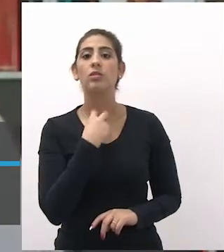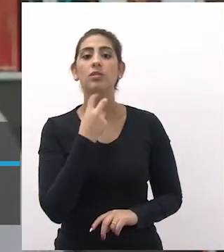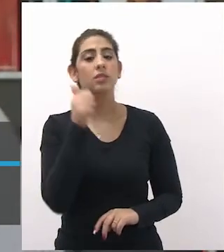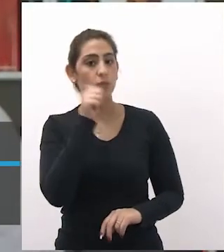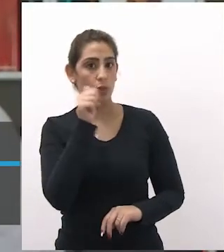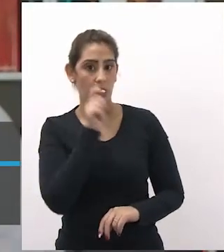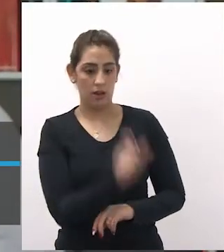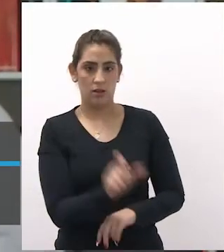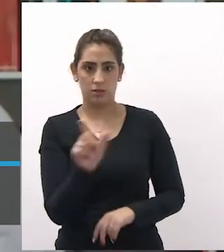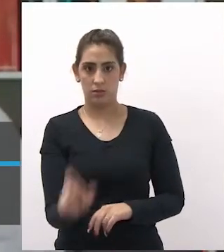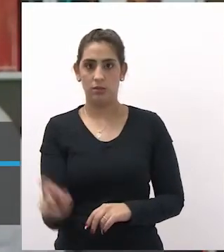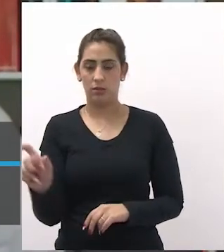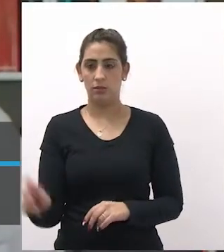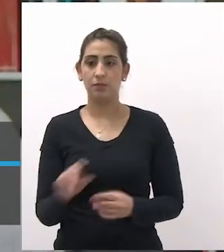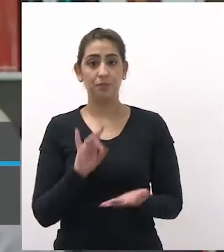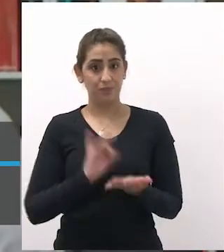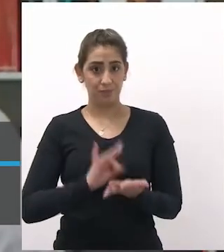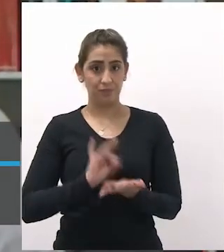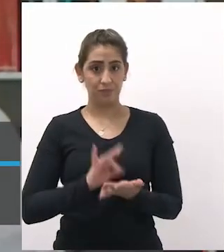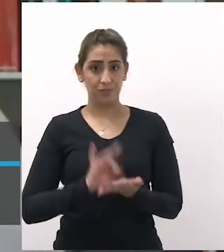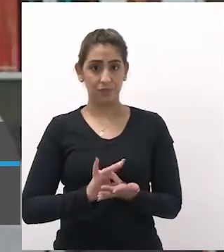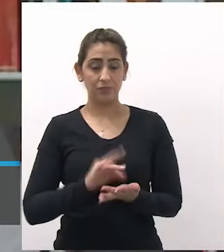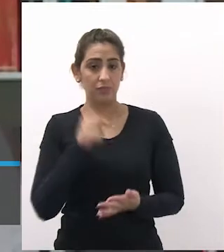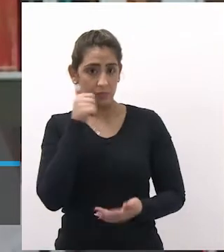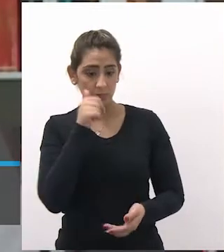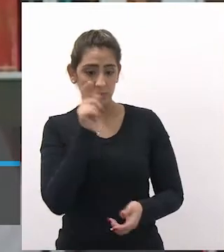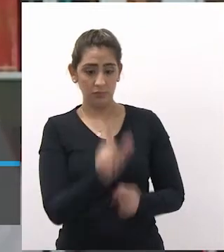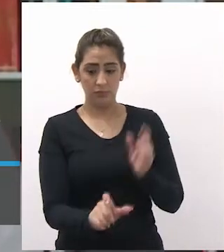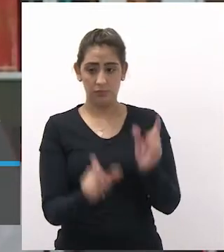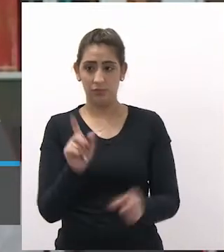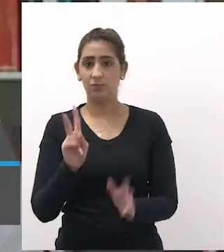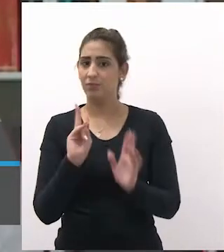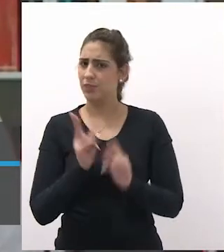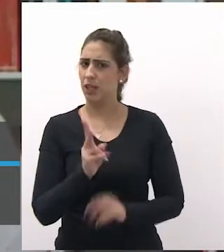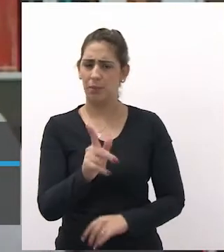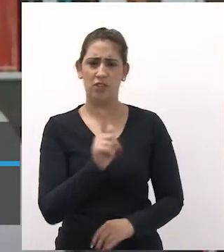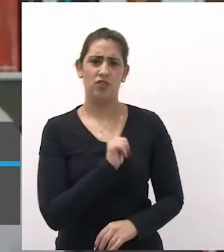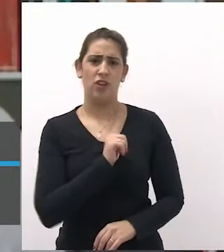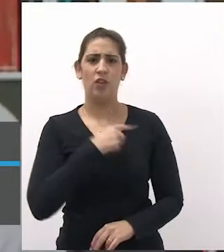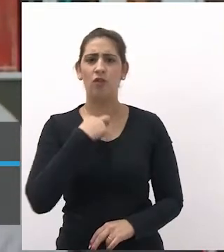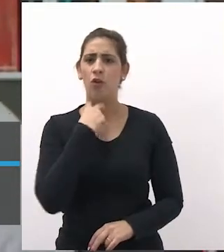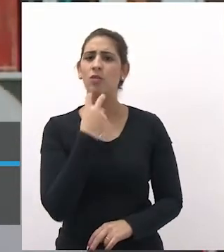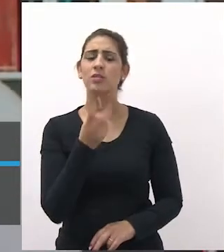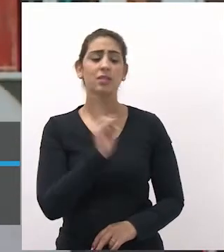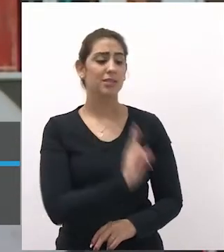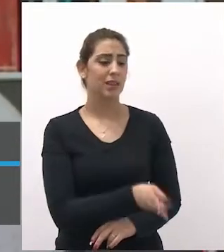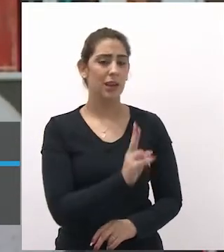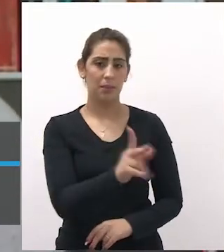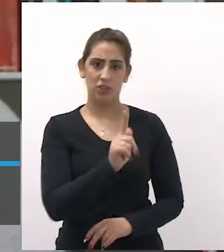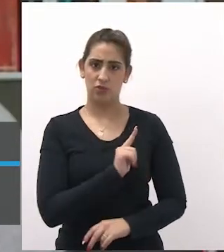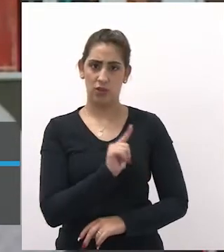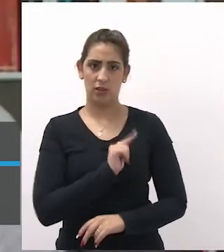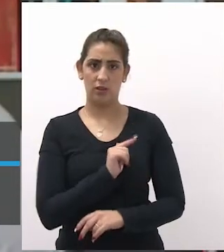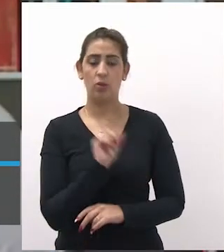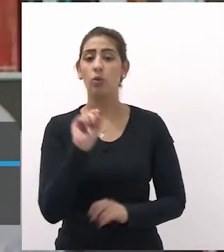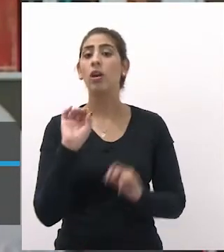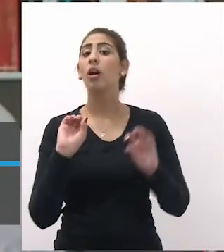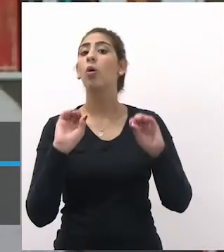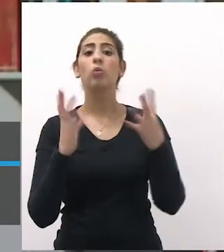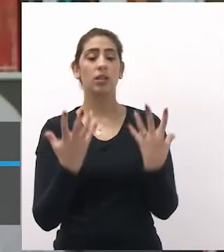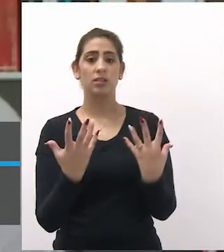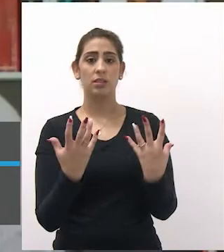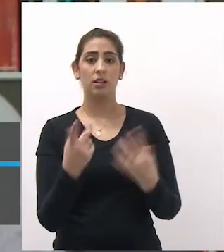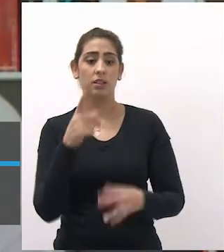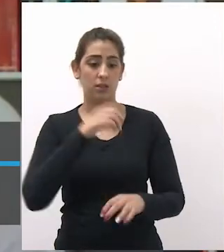mulheres. Mas, na verdade, essas mulheres elas sempre tiveram vozes, tá? O que acontecia era que